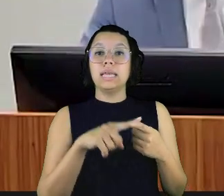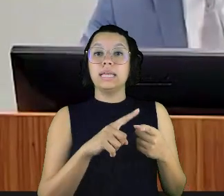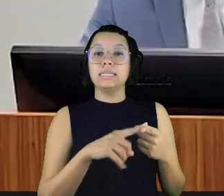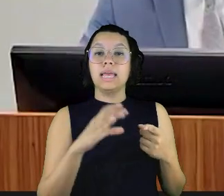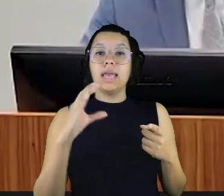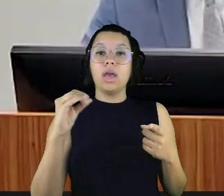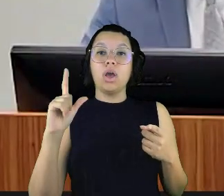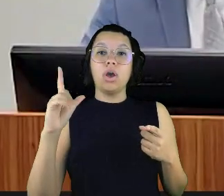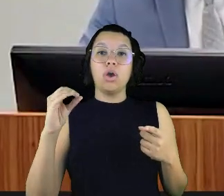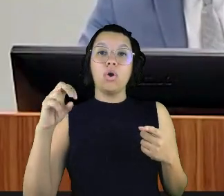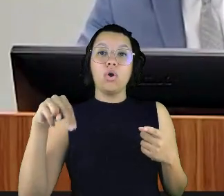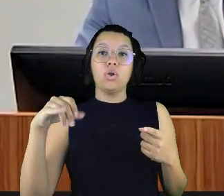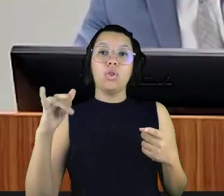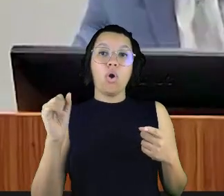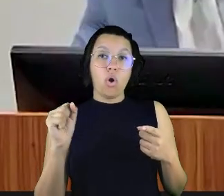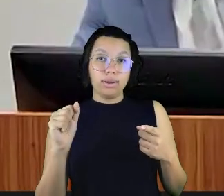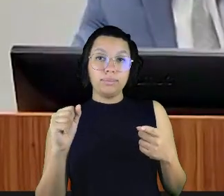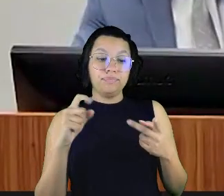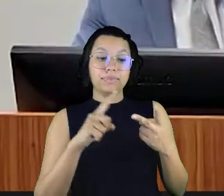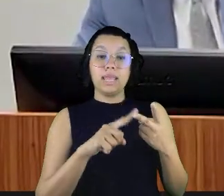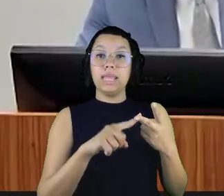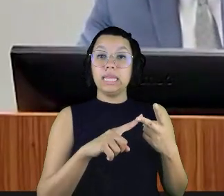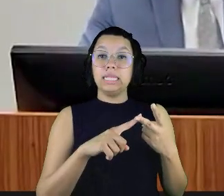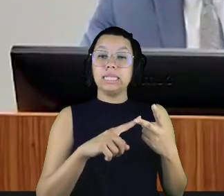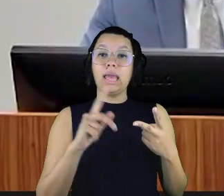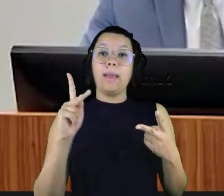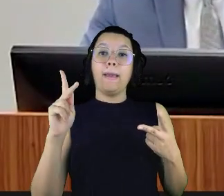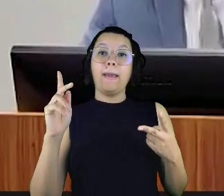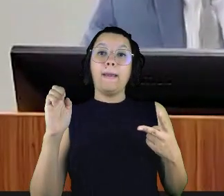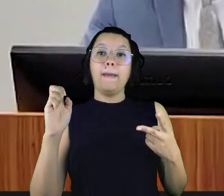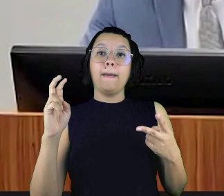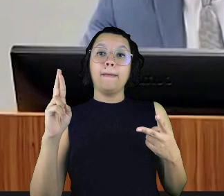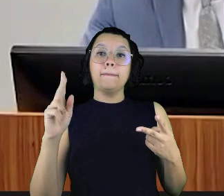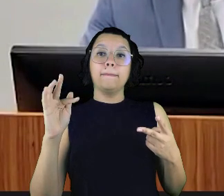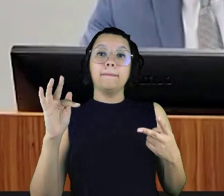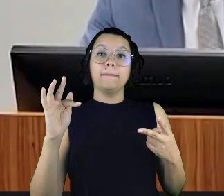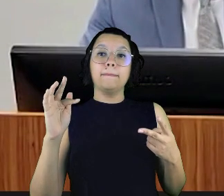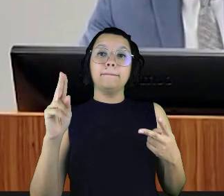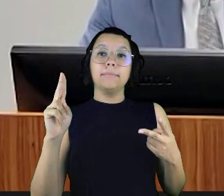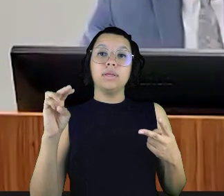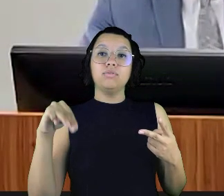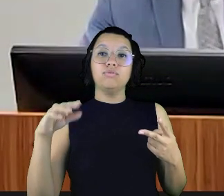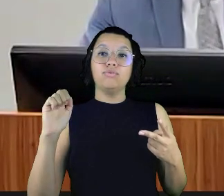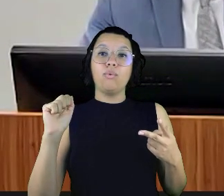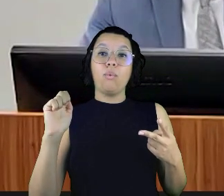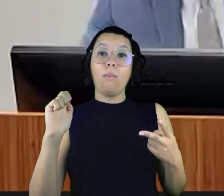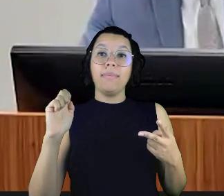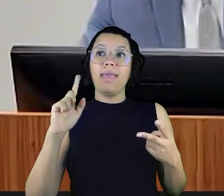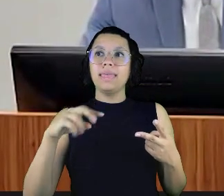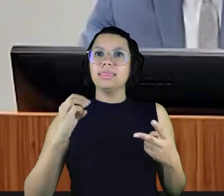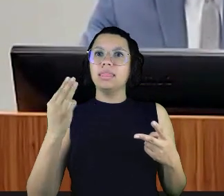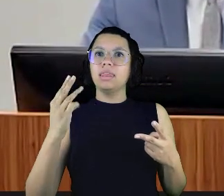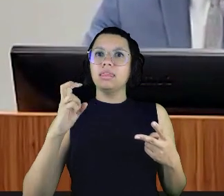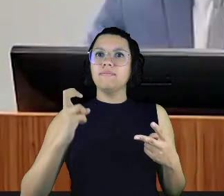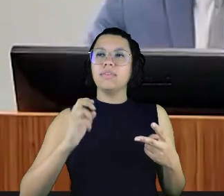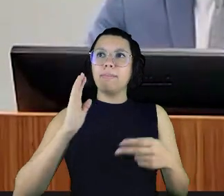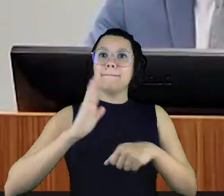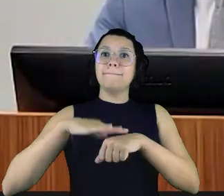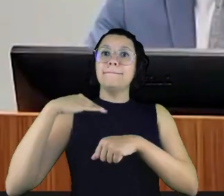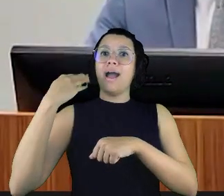como perfume, é 3 vezes o valor do tributo. E as